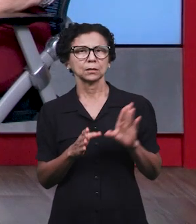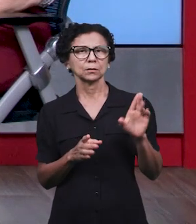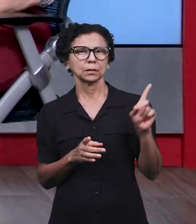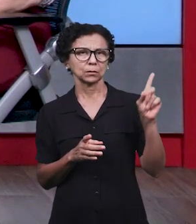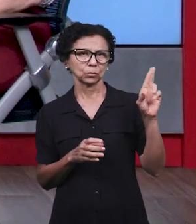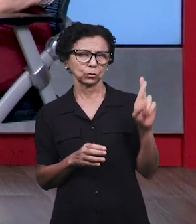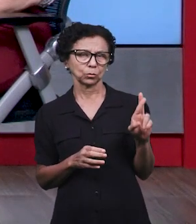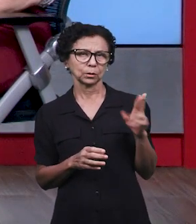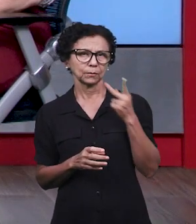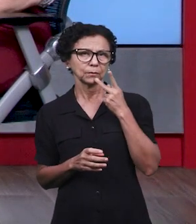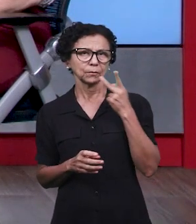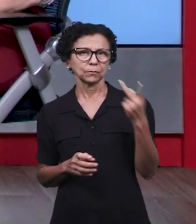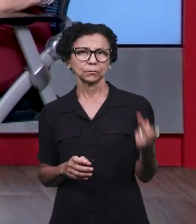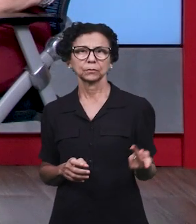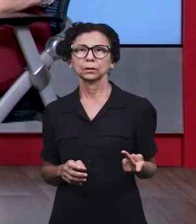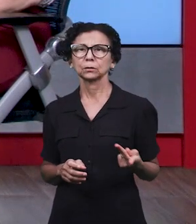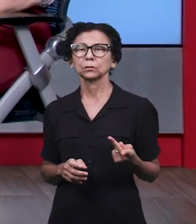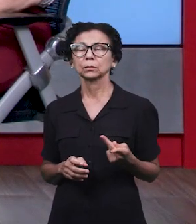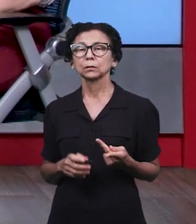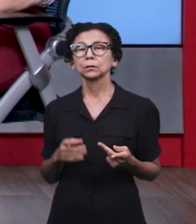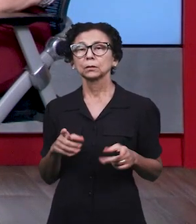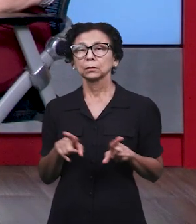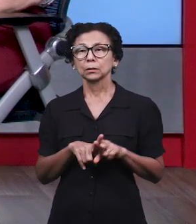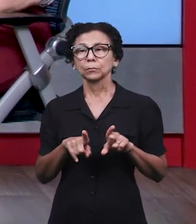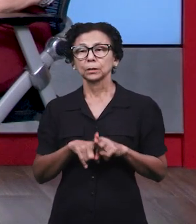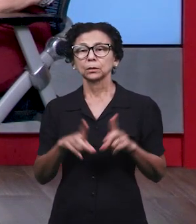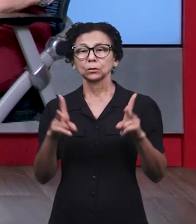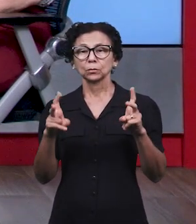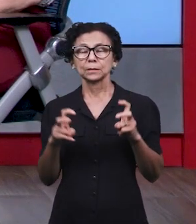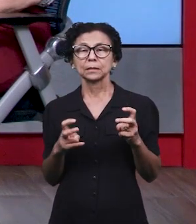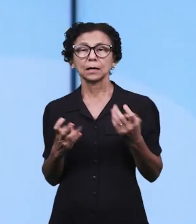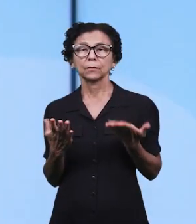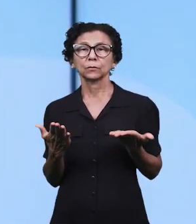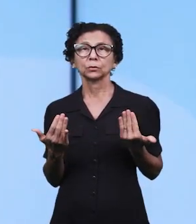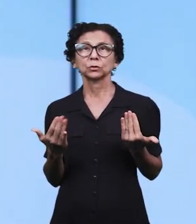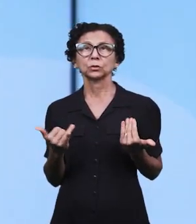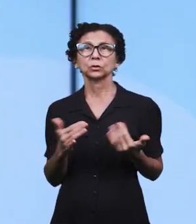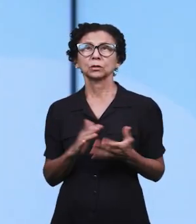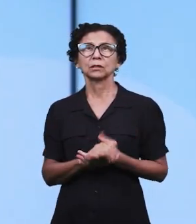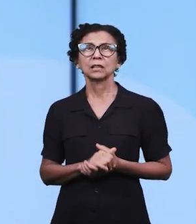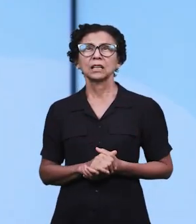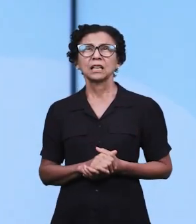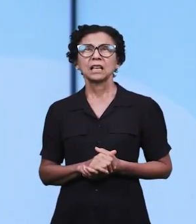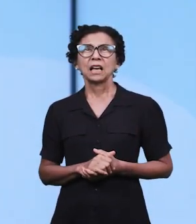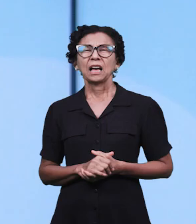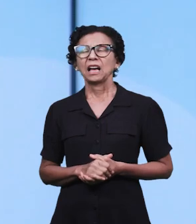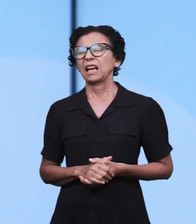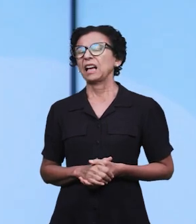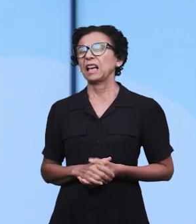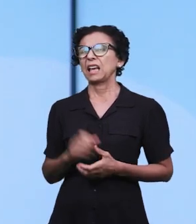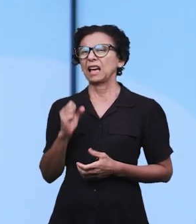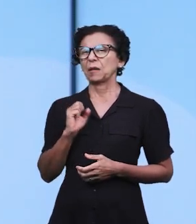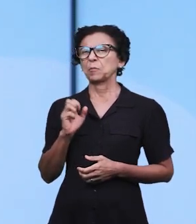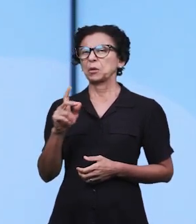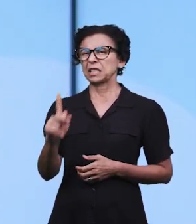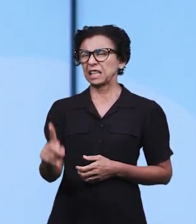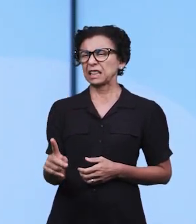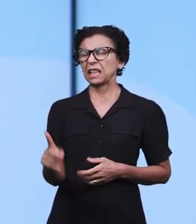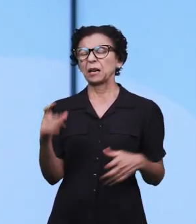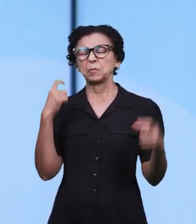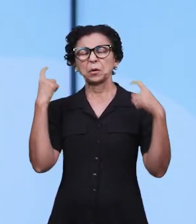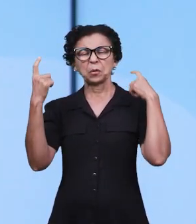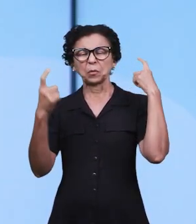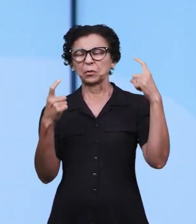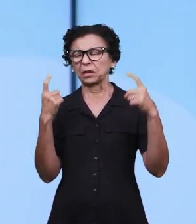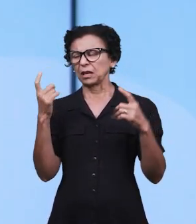que talvez eu tenho visto muitos jovens falando hoje em dia assim, eu já nem me preocupo que eu não vou me aposentar, vai demorar tanto, mas